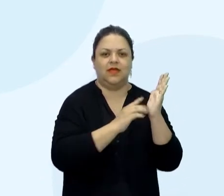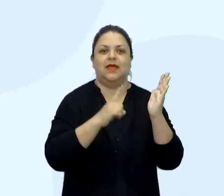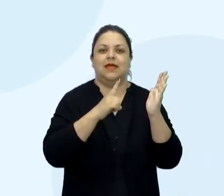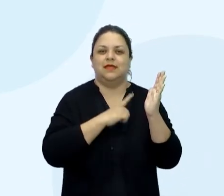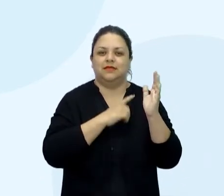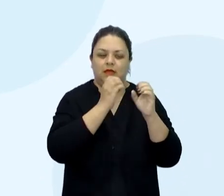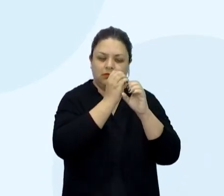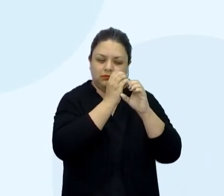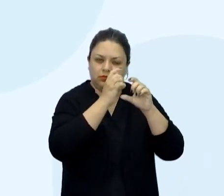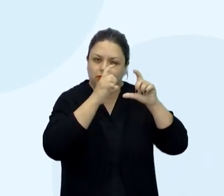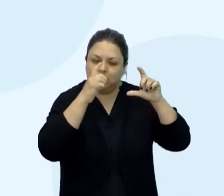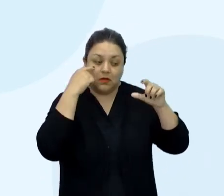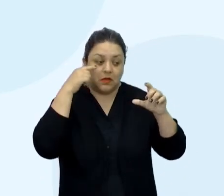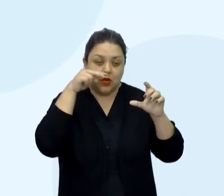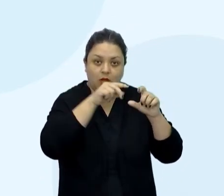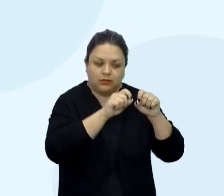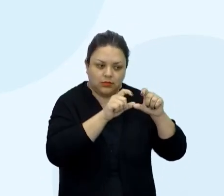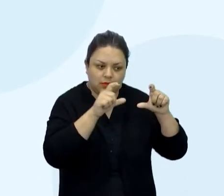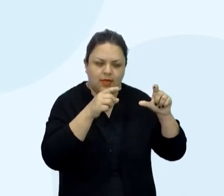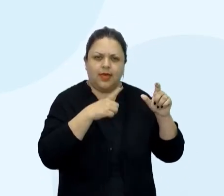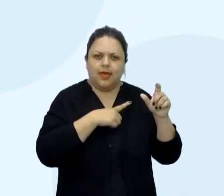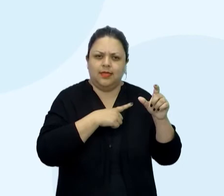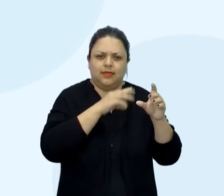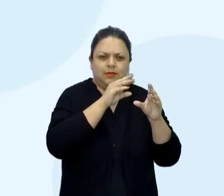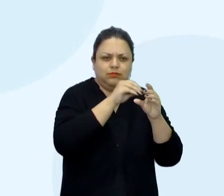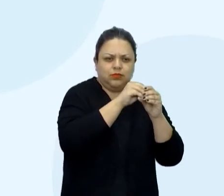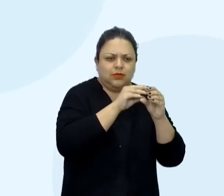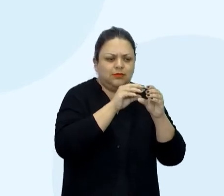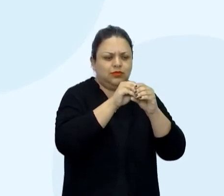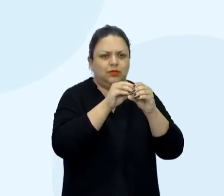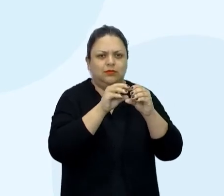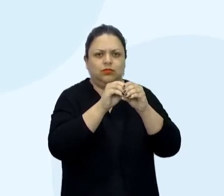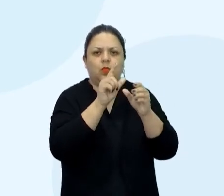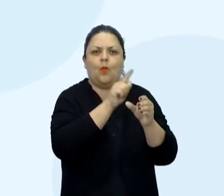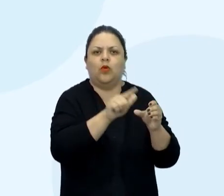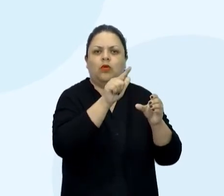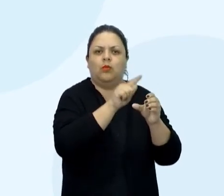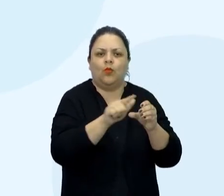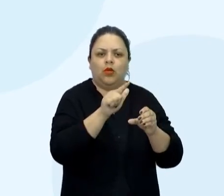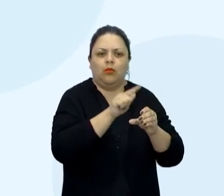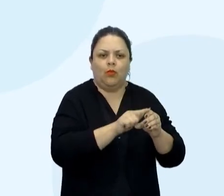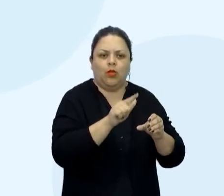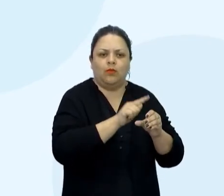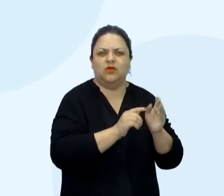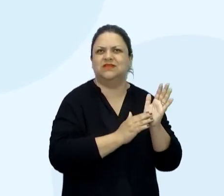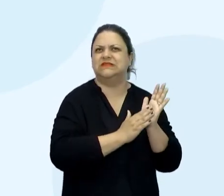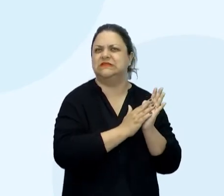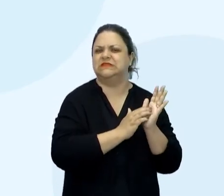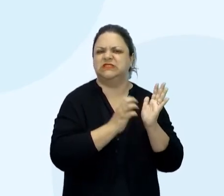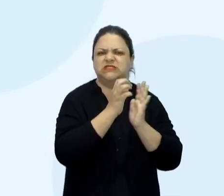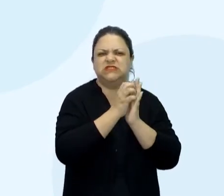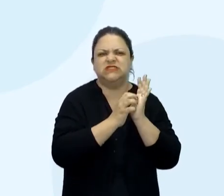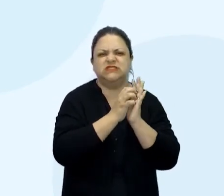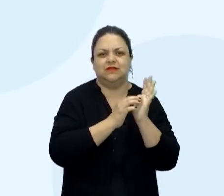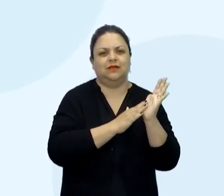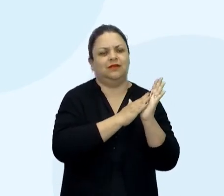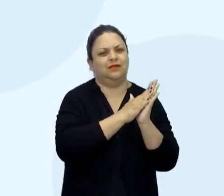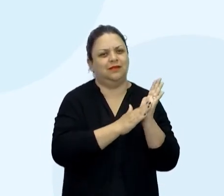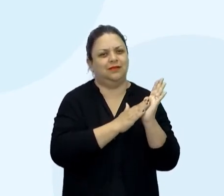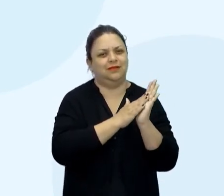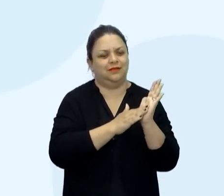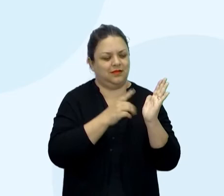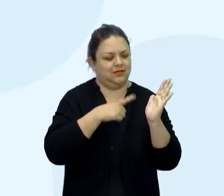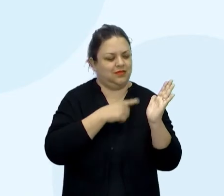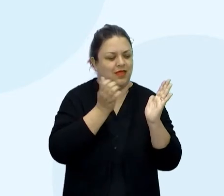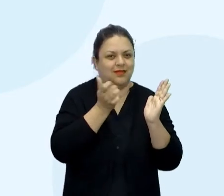cavidades entre os átomos que vão formar os poros, que são os espaços vazios. Então, materiais cerâmicos,